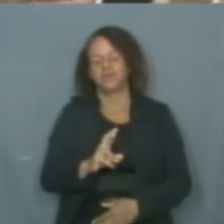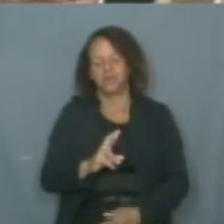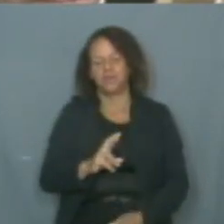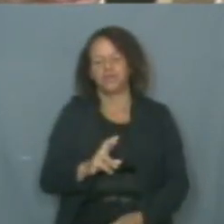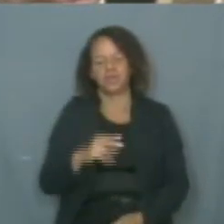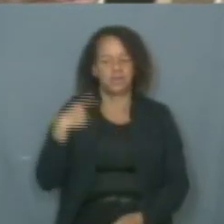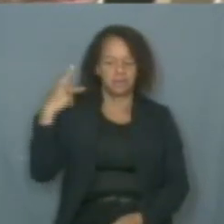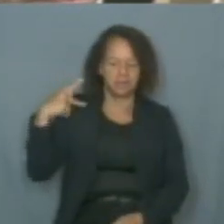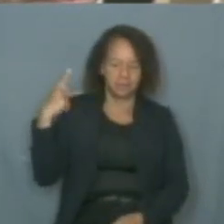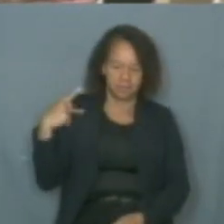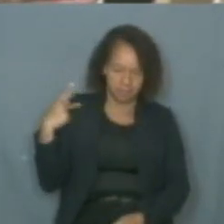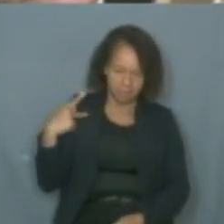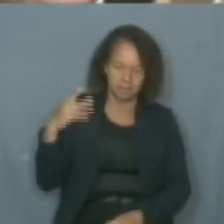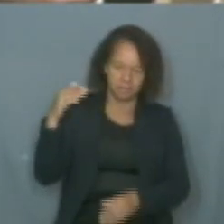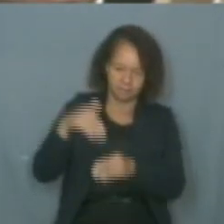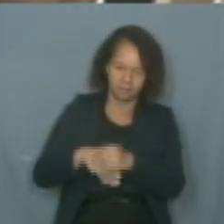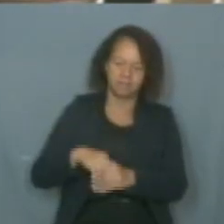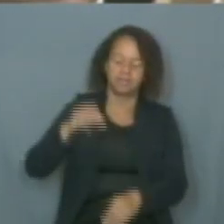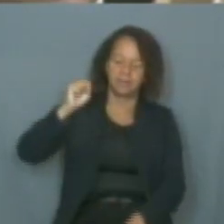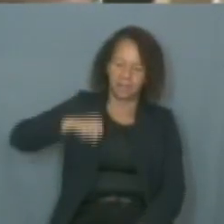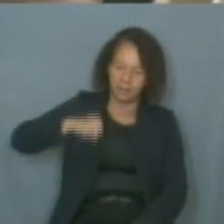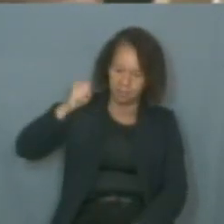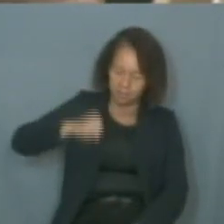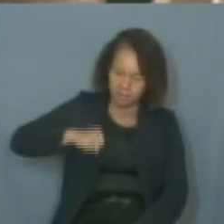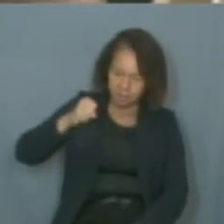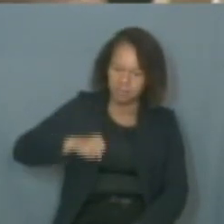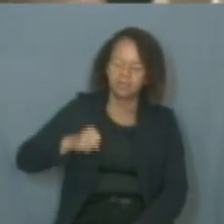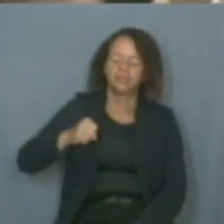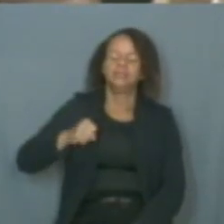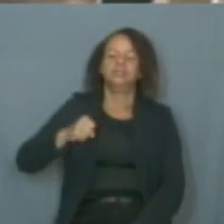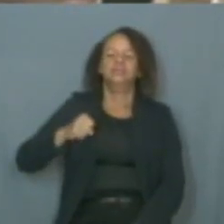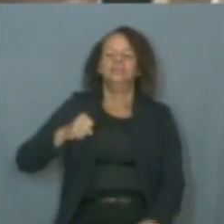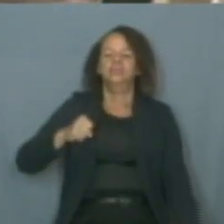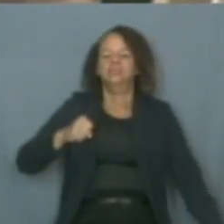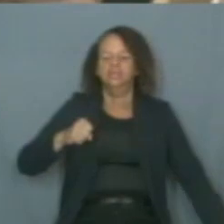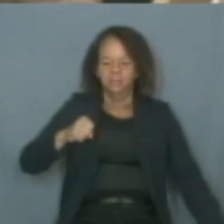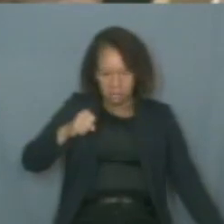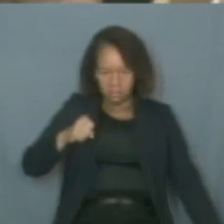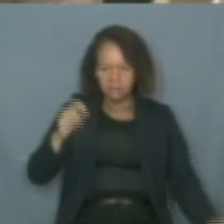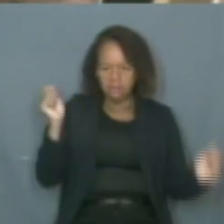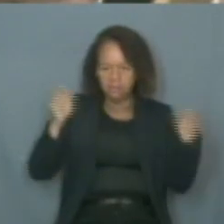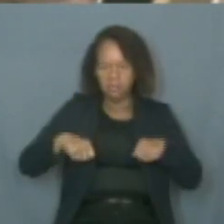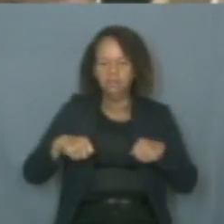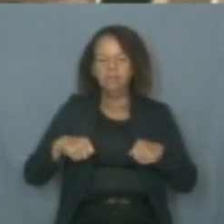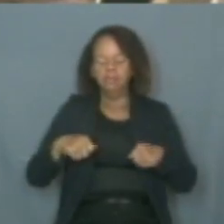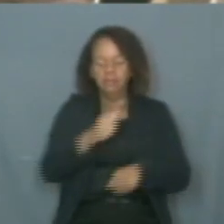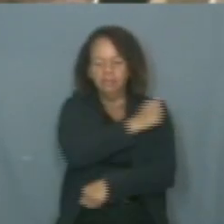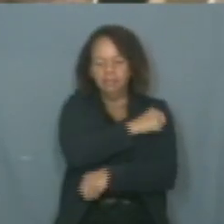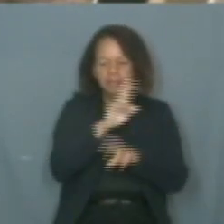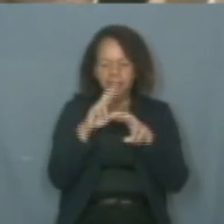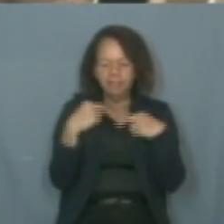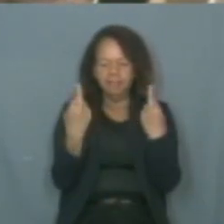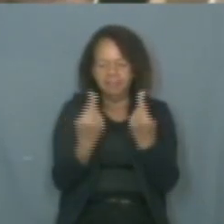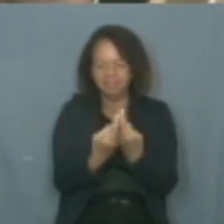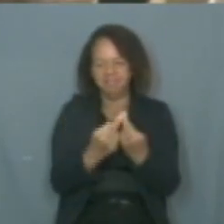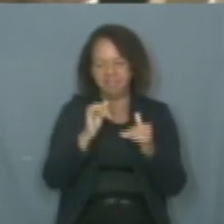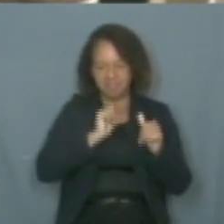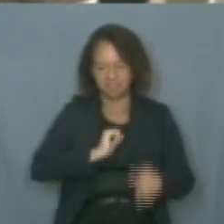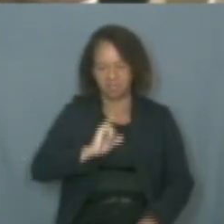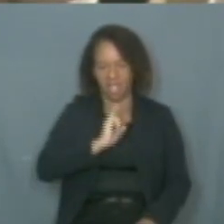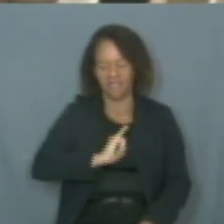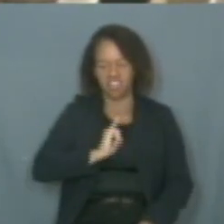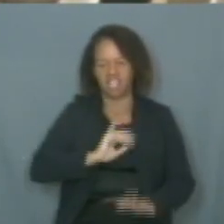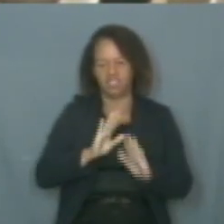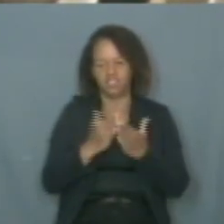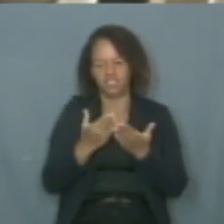que os parlamentares votarão sim também a possibilidade dos alunos se reunirem no intervalo